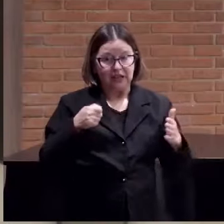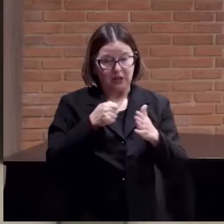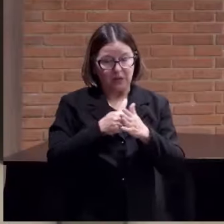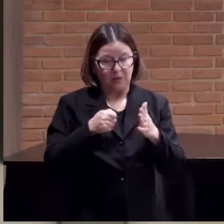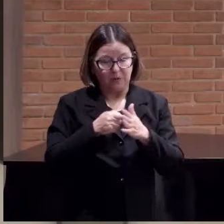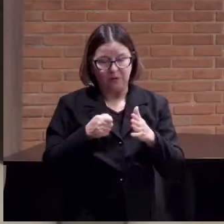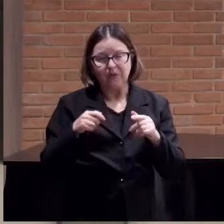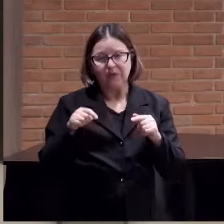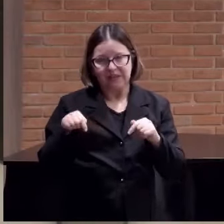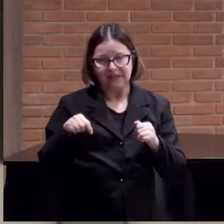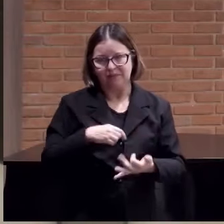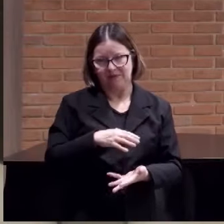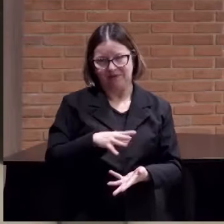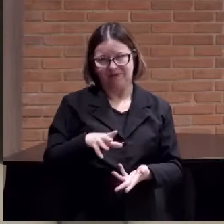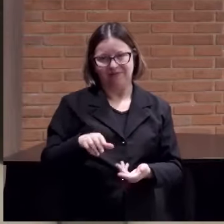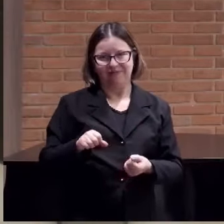mundo.